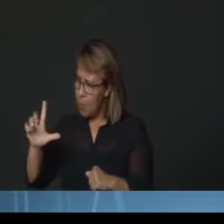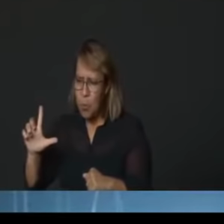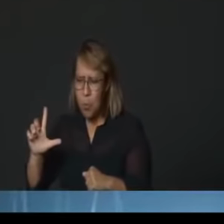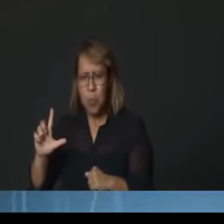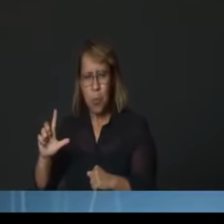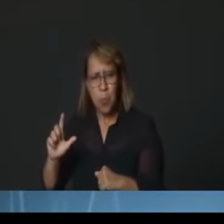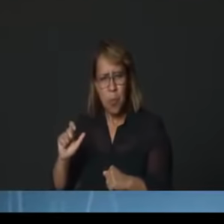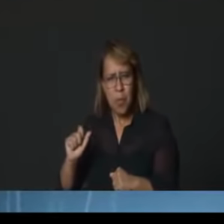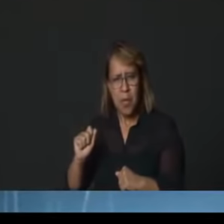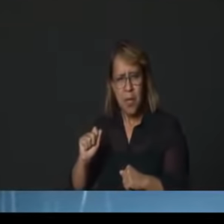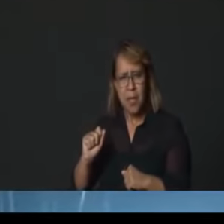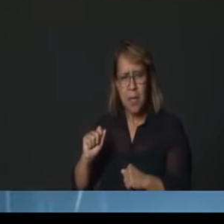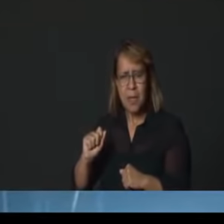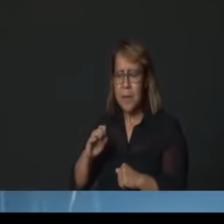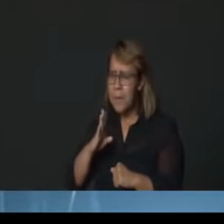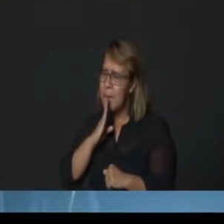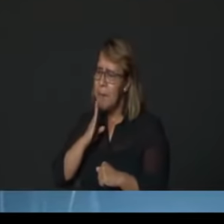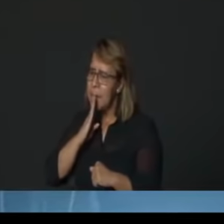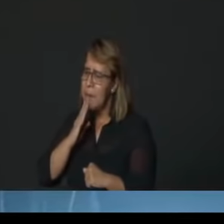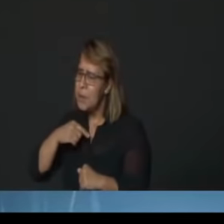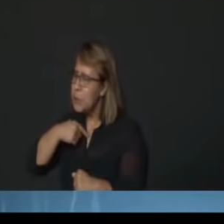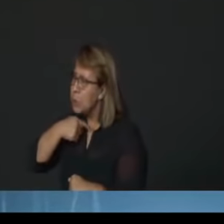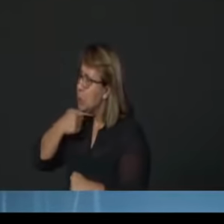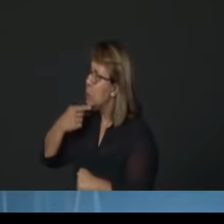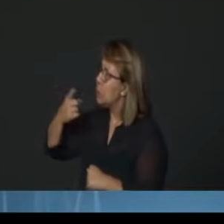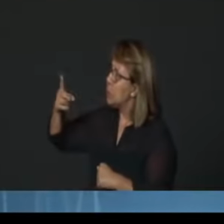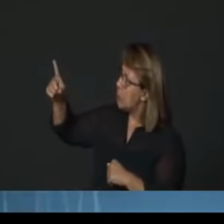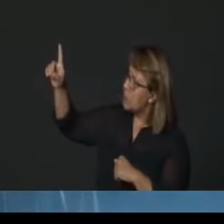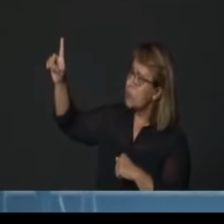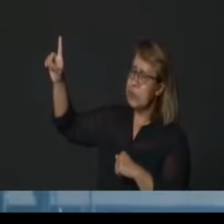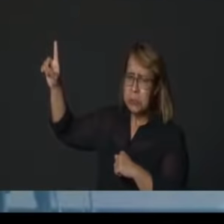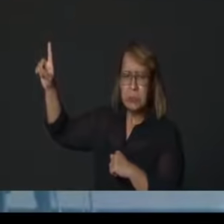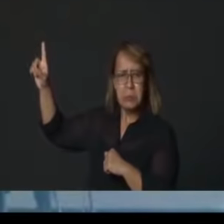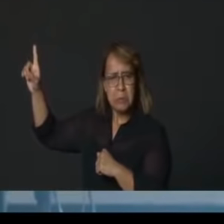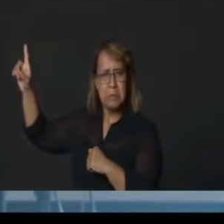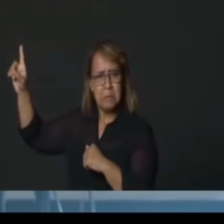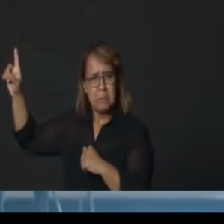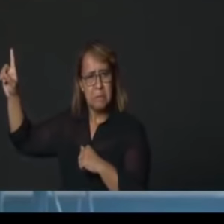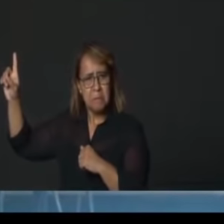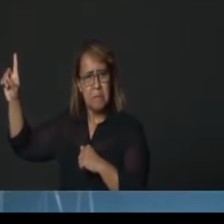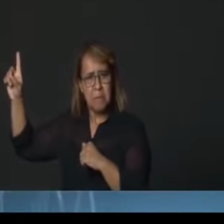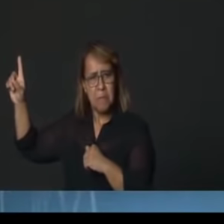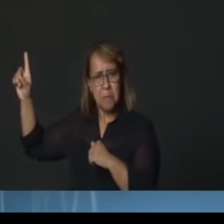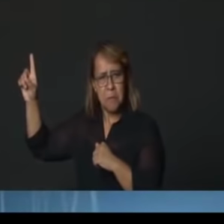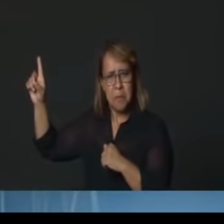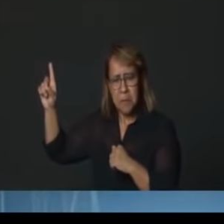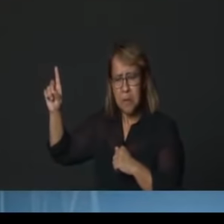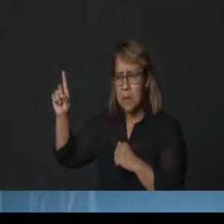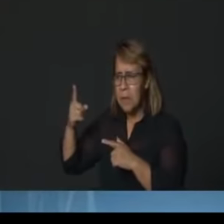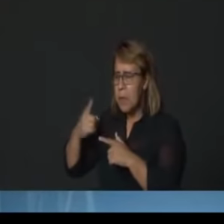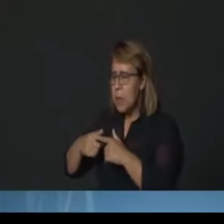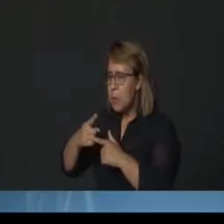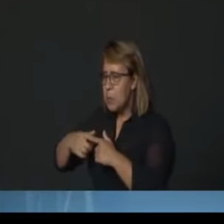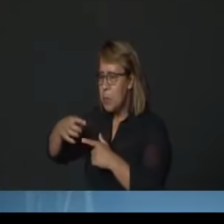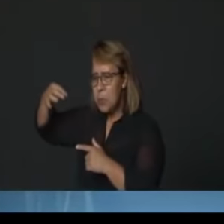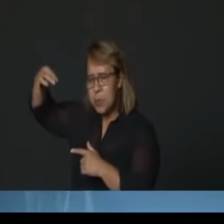céu. Voz que a um perseguidor converteu. Timbre